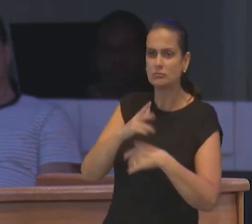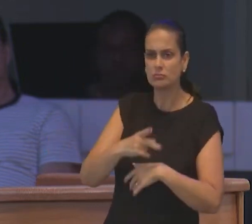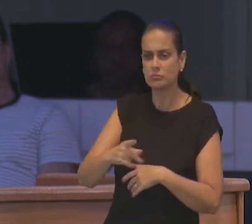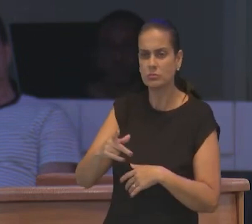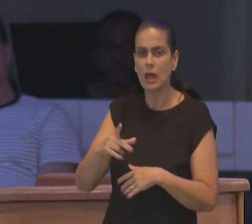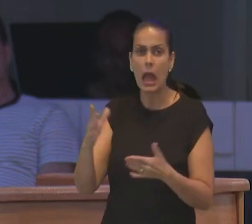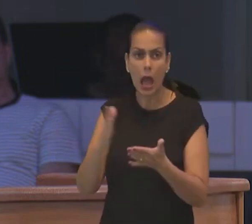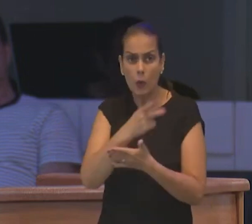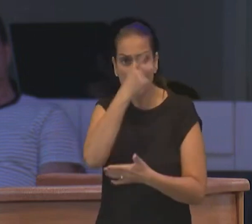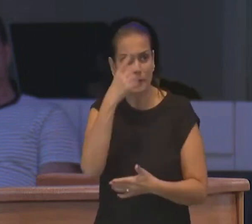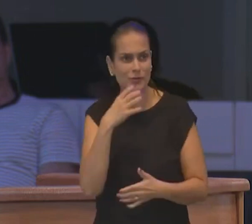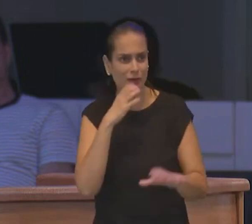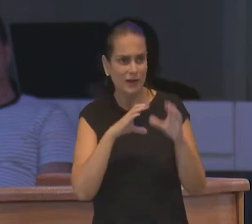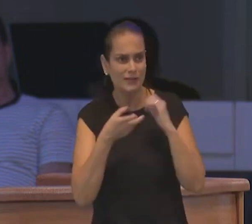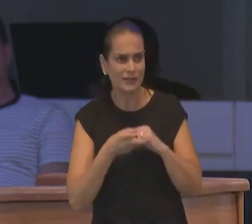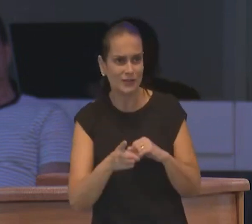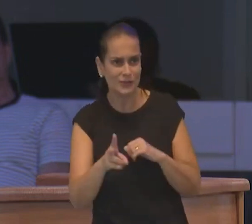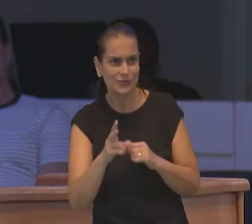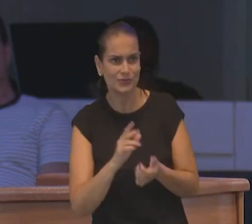Algumas pessoas estão cantando.